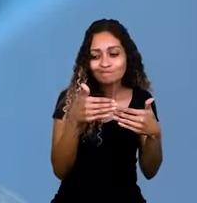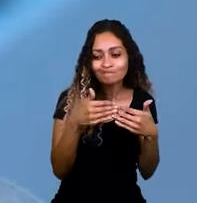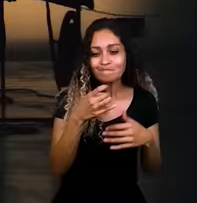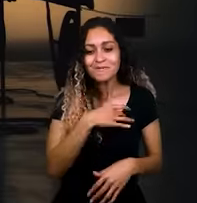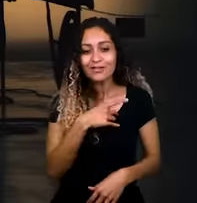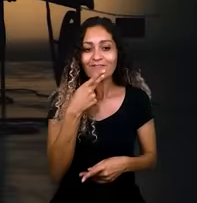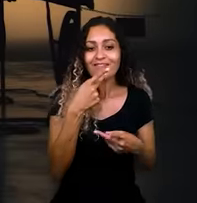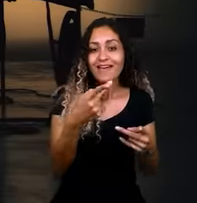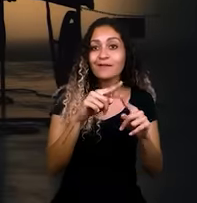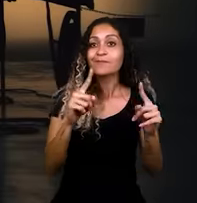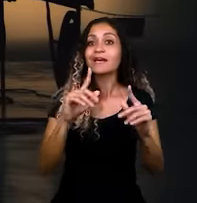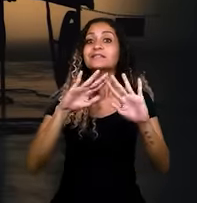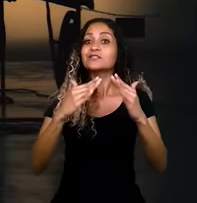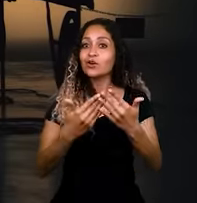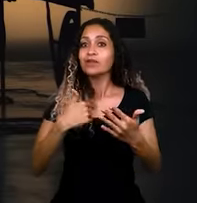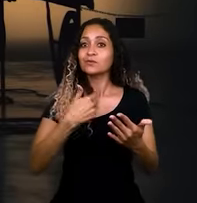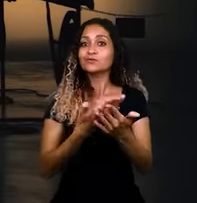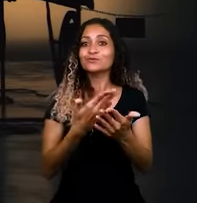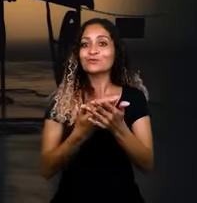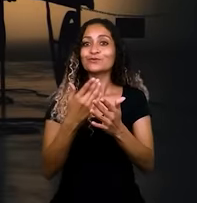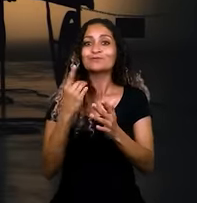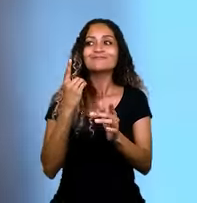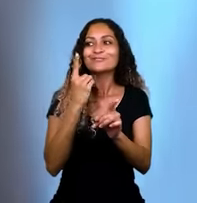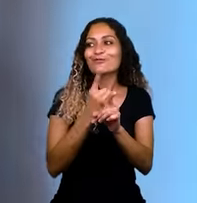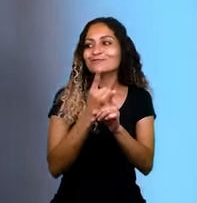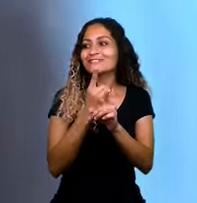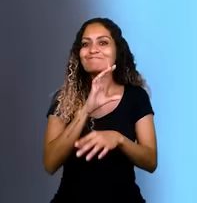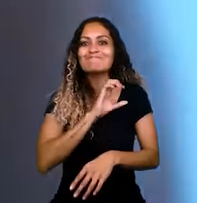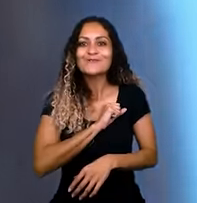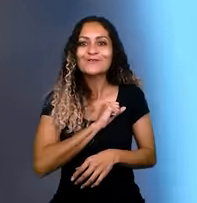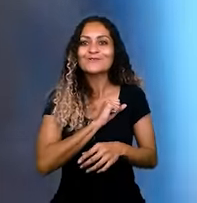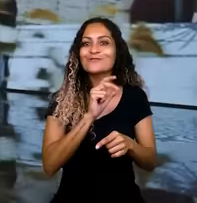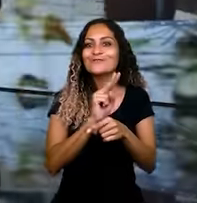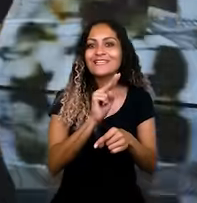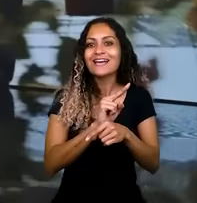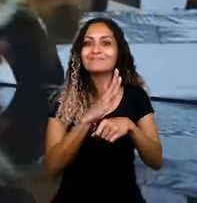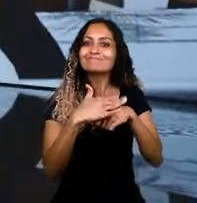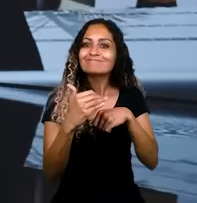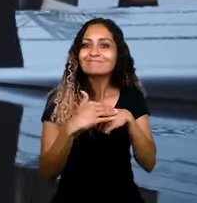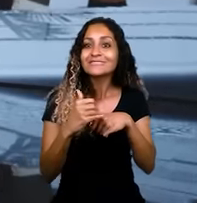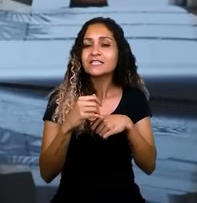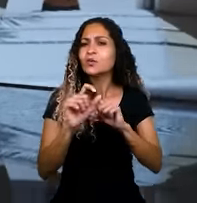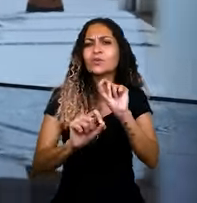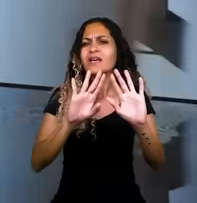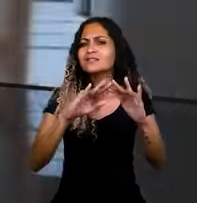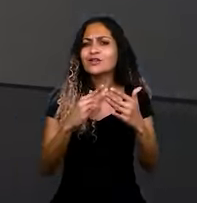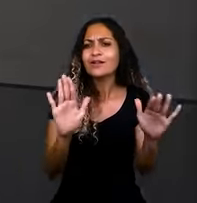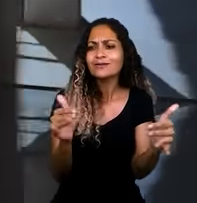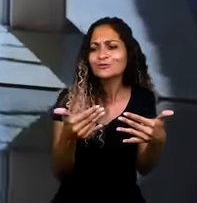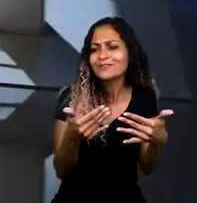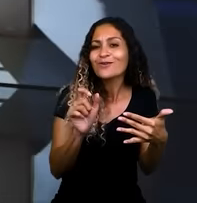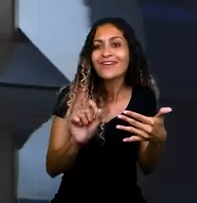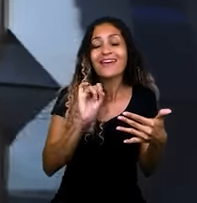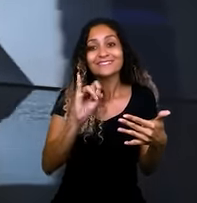de falar. João Widmann é um lugar que qualquer um encontra amor, zelo, carinho. É uma escola acolhedora, é quando tu